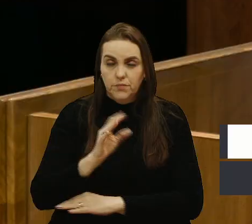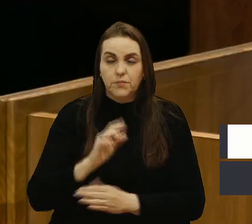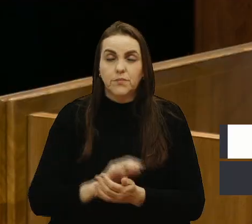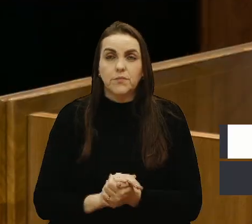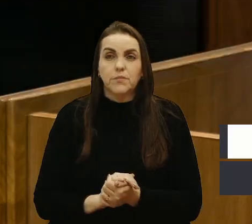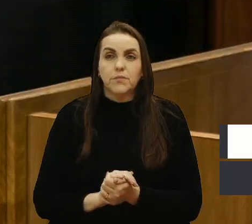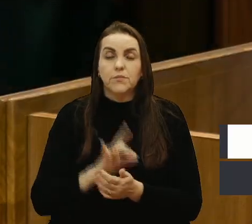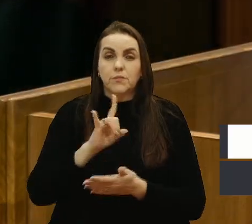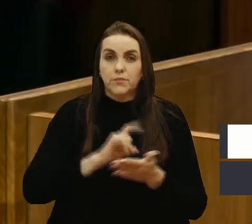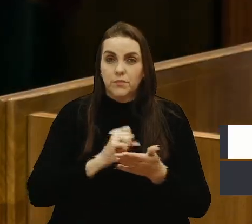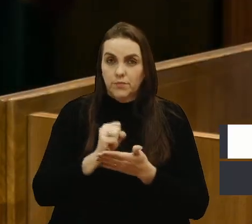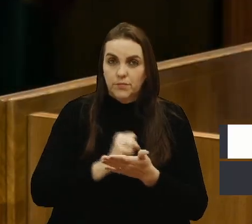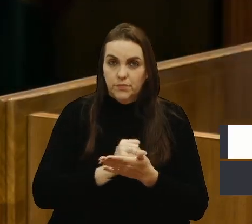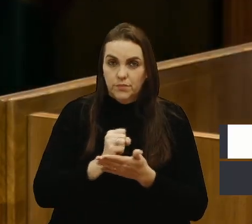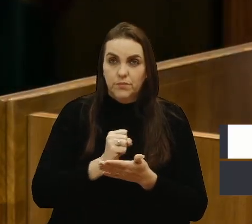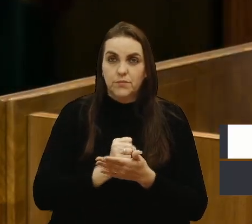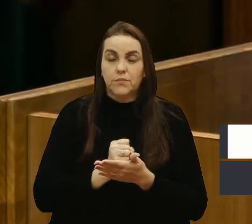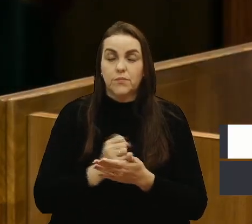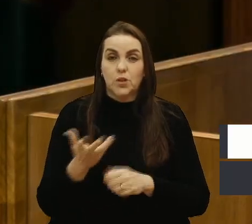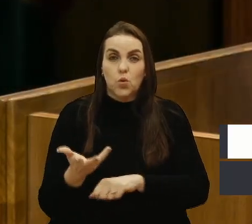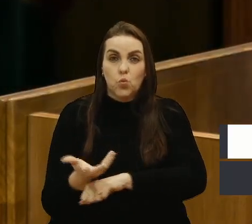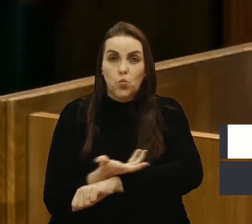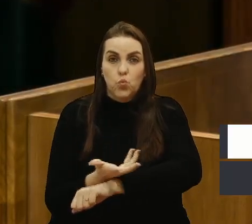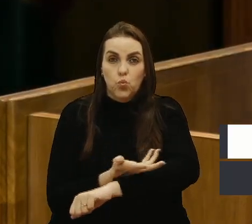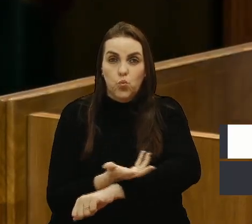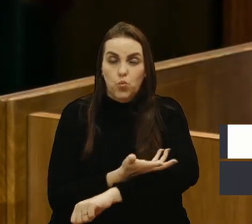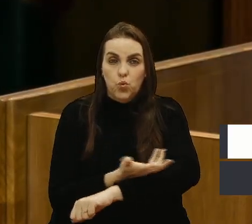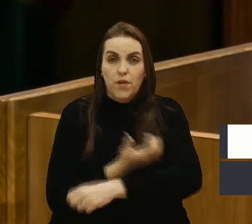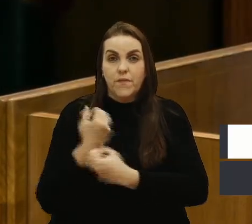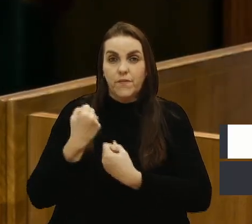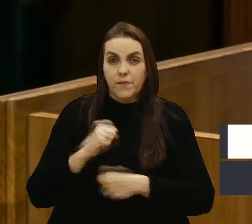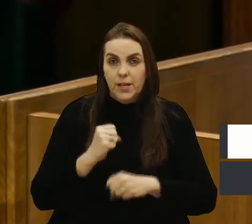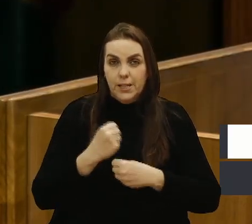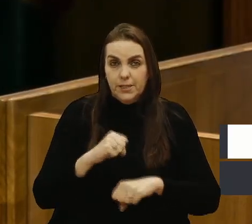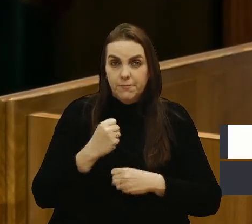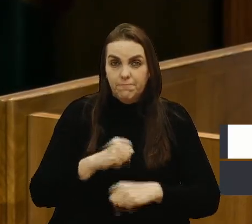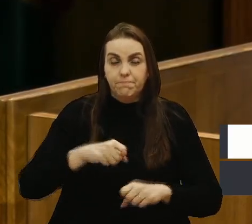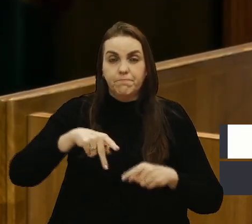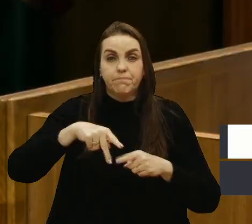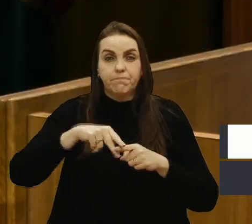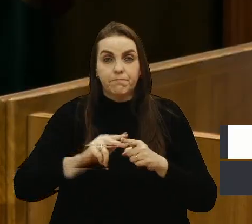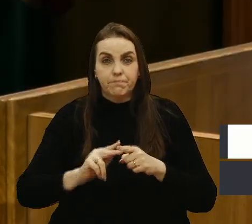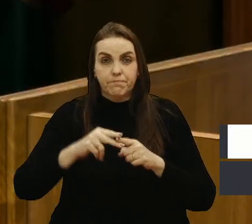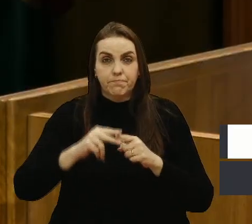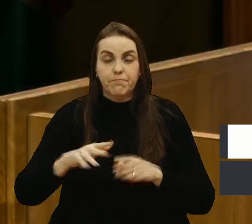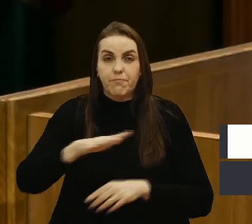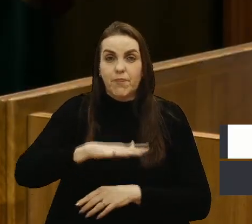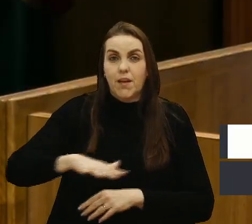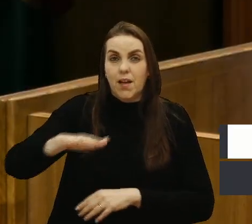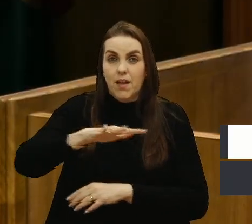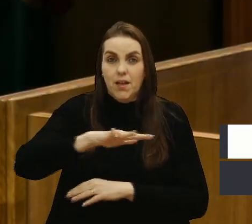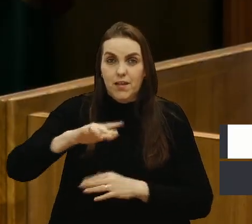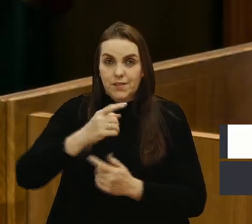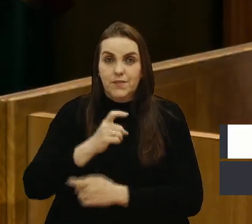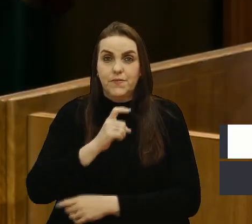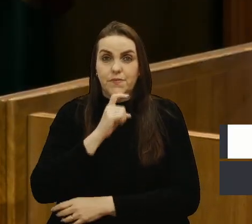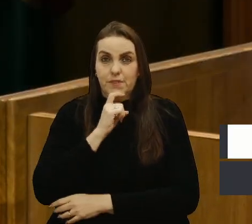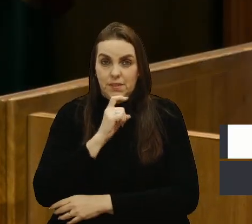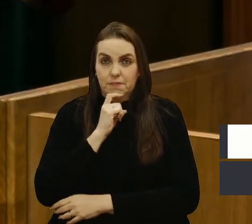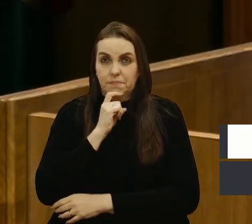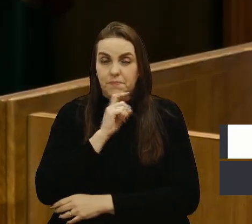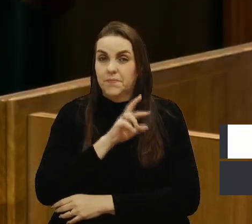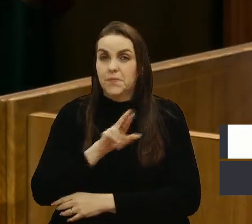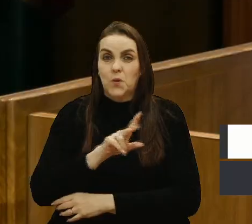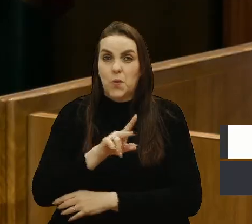dos contratos de roçada, varrição e manutenção das áreas verdes. Isso não é redução